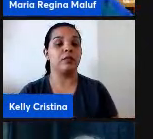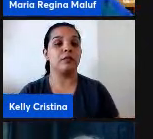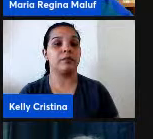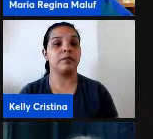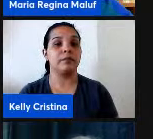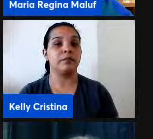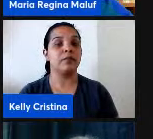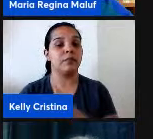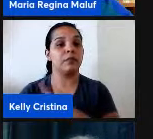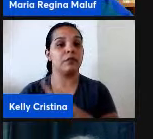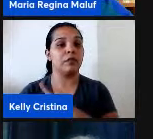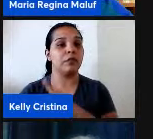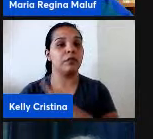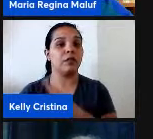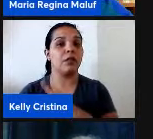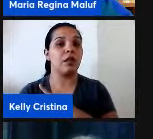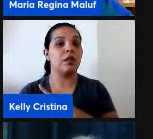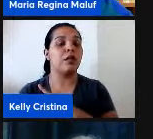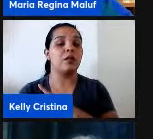tem como utopia.